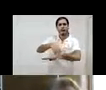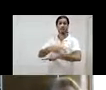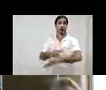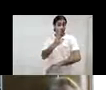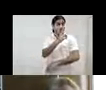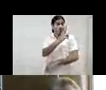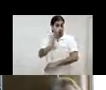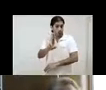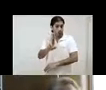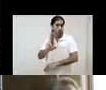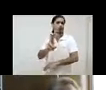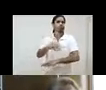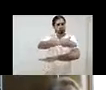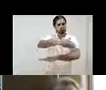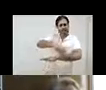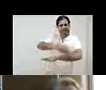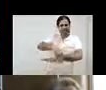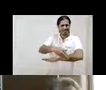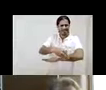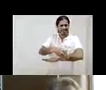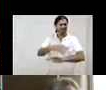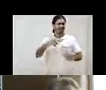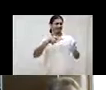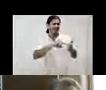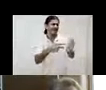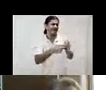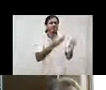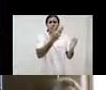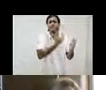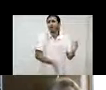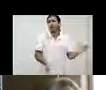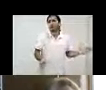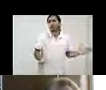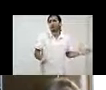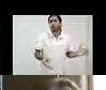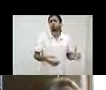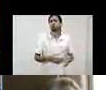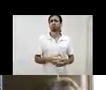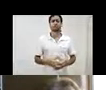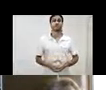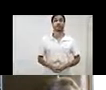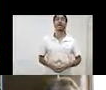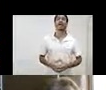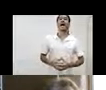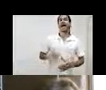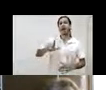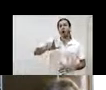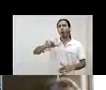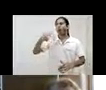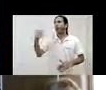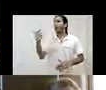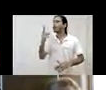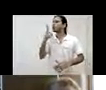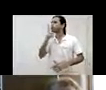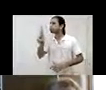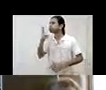ruas perde o seu sentido identitário inaugural e outras nomeações são criadas e transmitidas novas gerações.